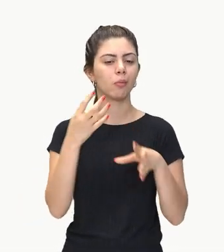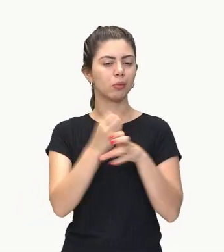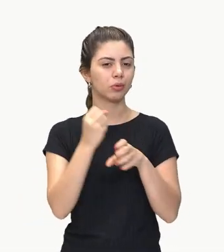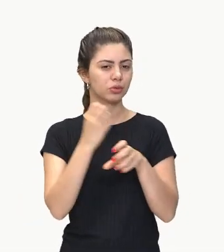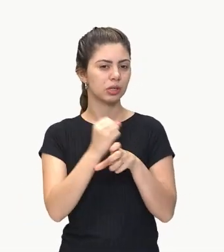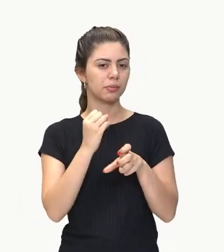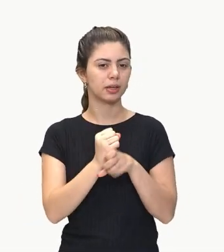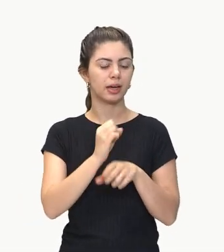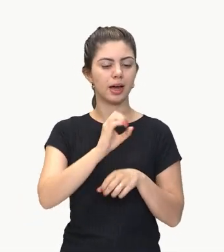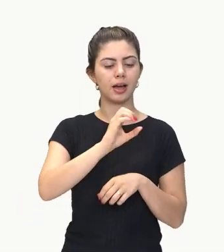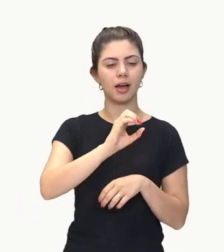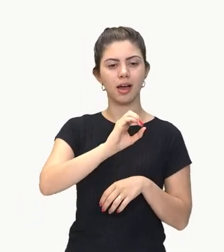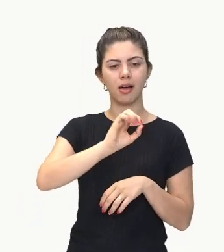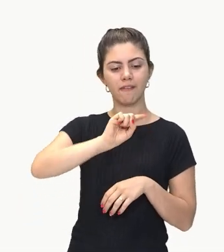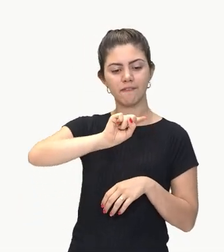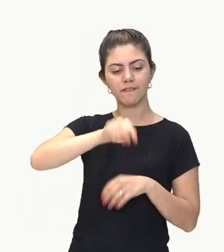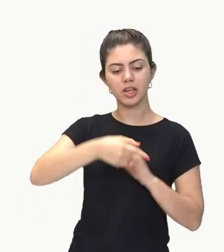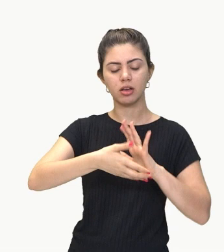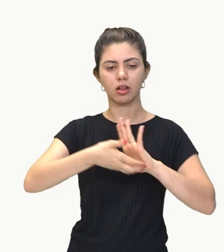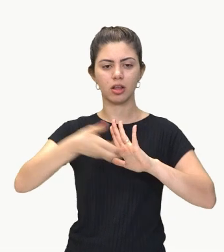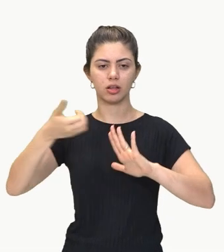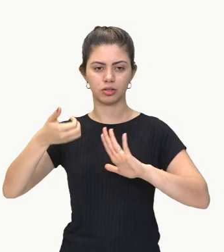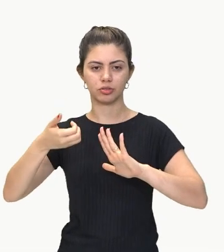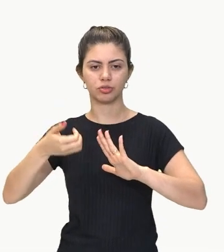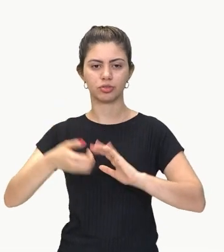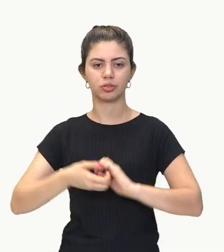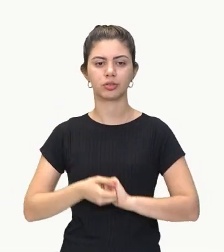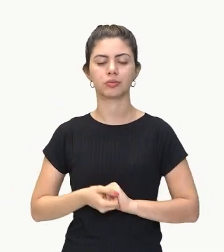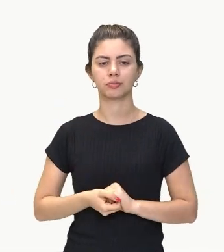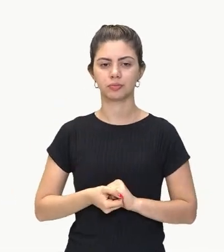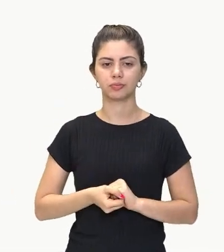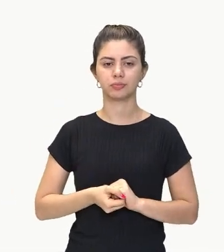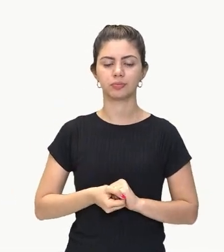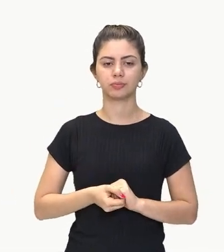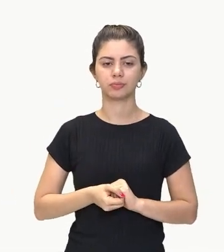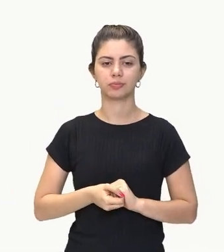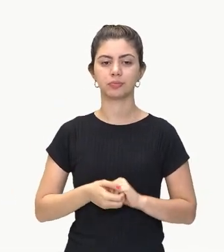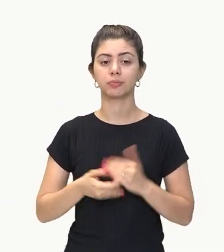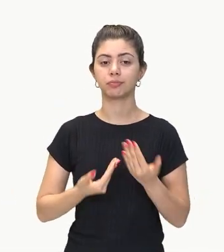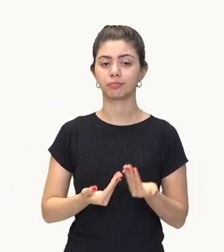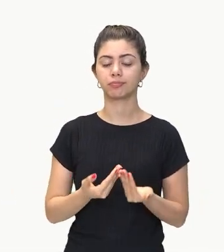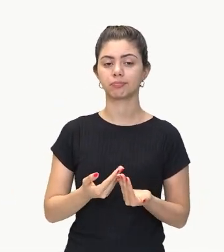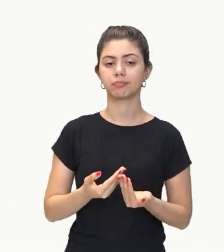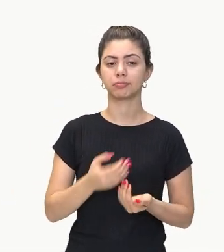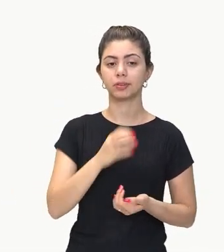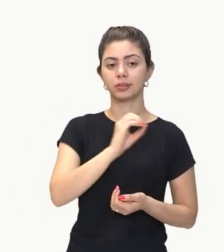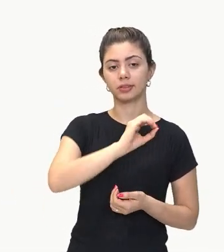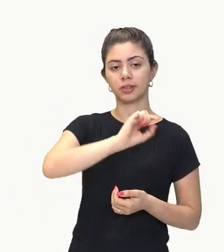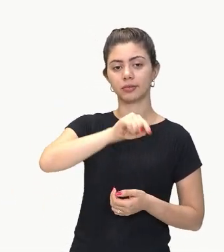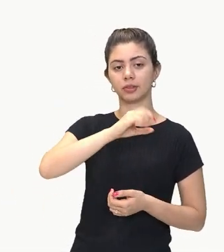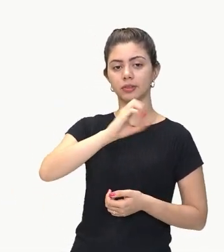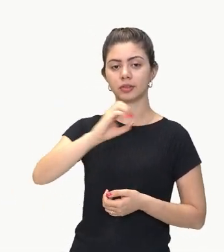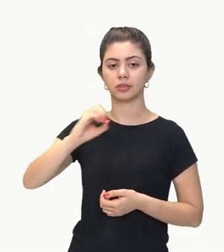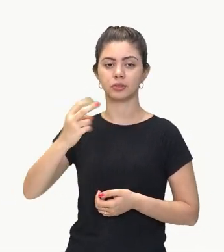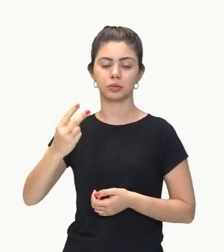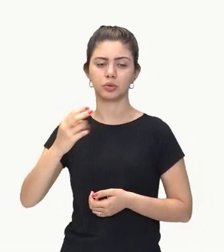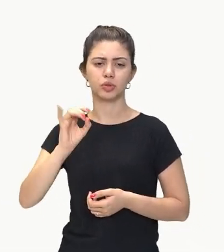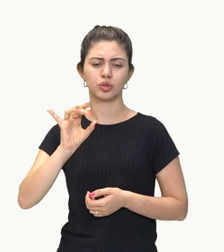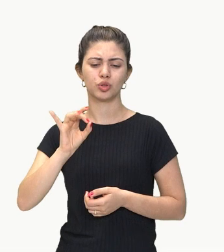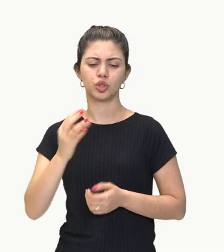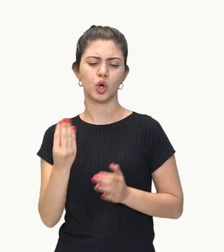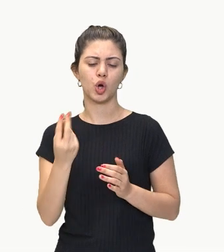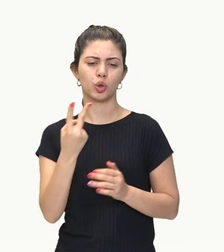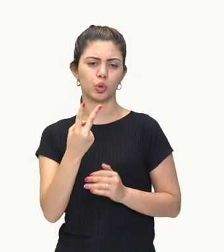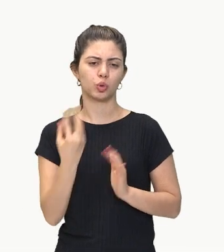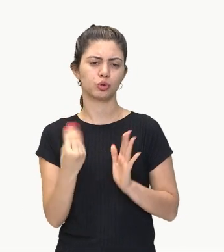vírgula. Eu vou fazer a multiplicação sem a vírgula mesmo. Então, 0,002 eu só vou colocar o 2.